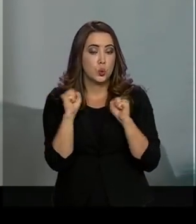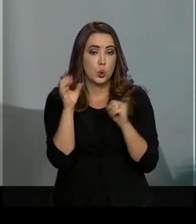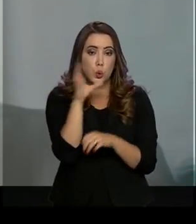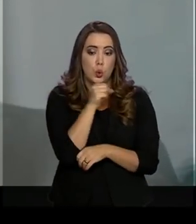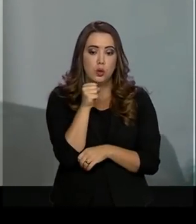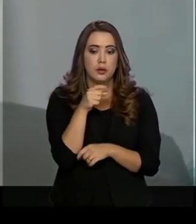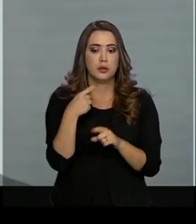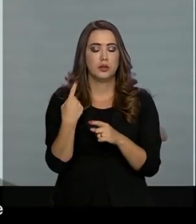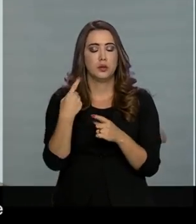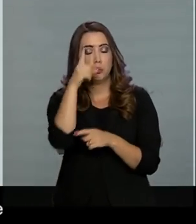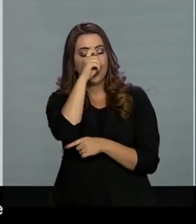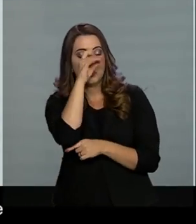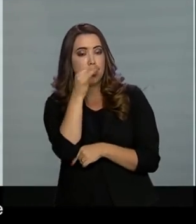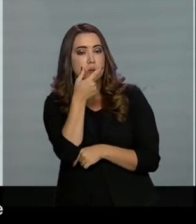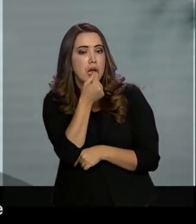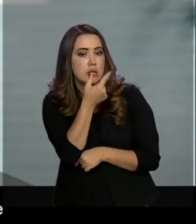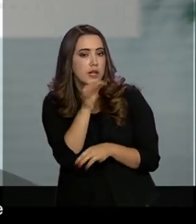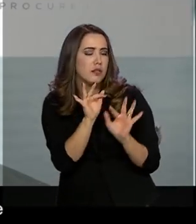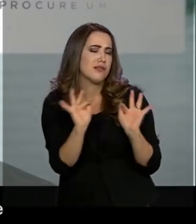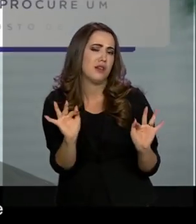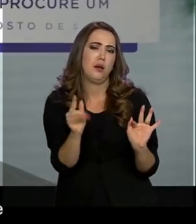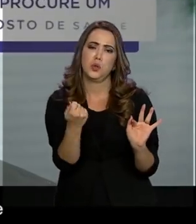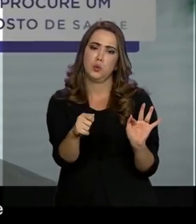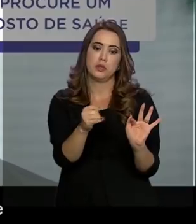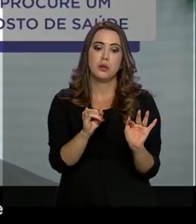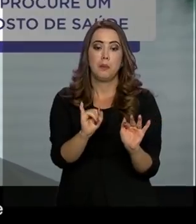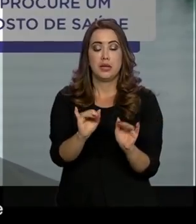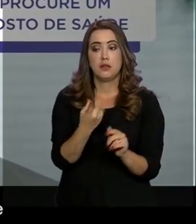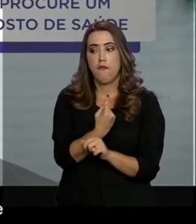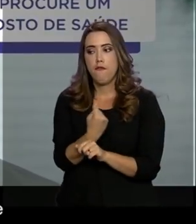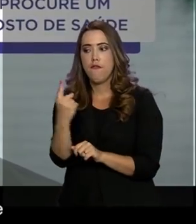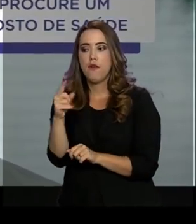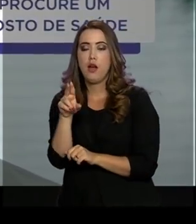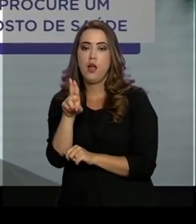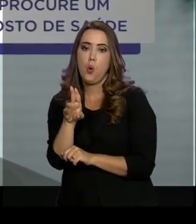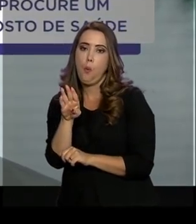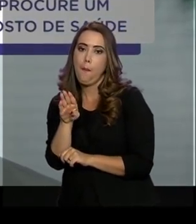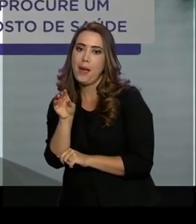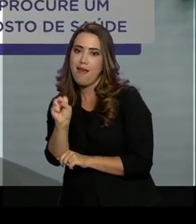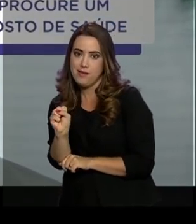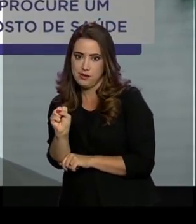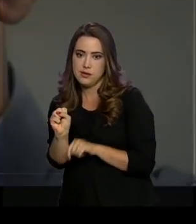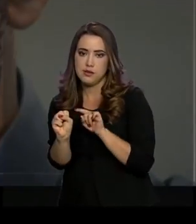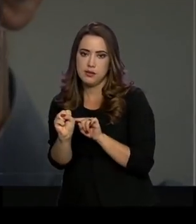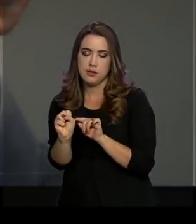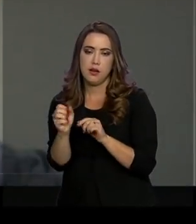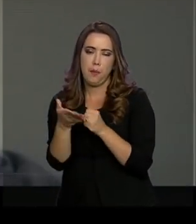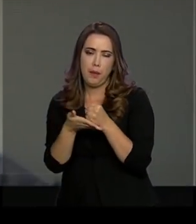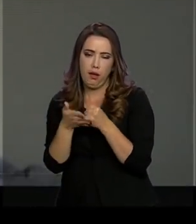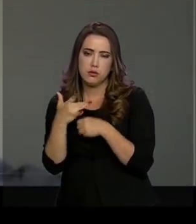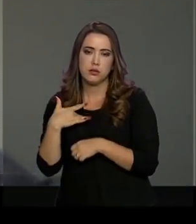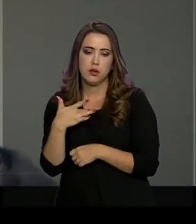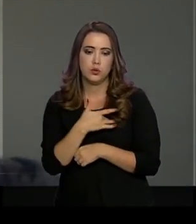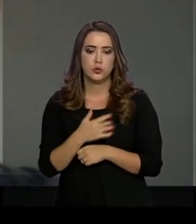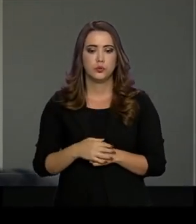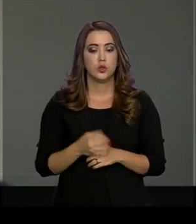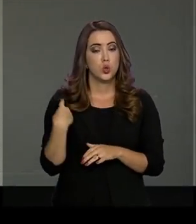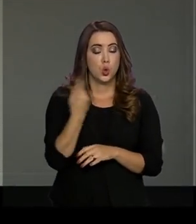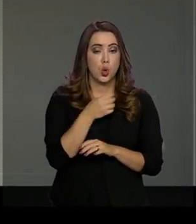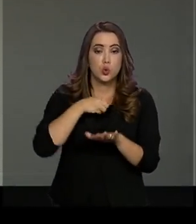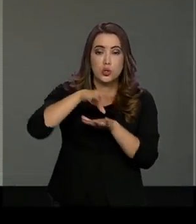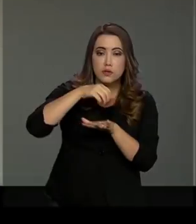simples resfriado. Mas caso precise, há uma unidade básica de saúde pertinho de você. Com a informação, vamos